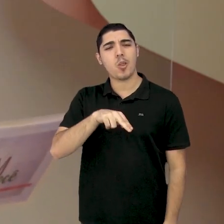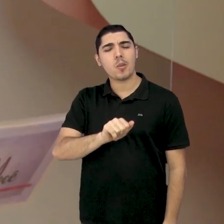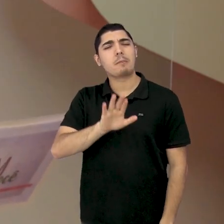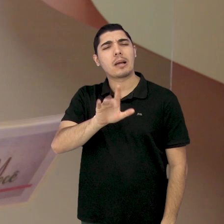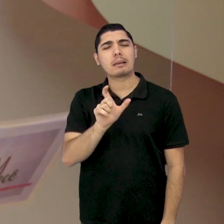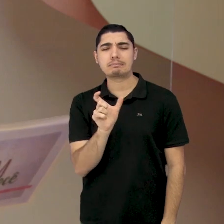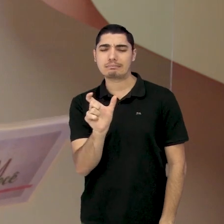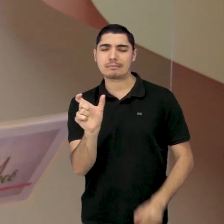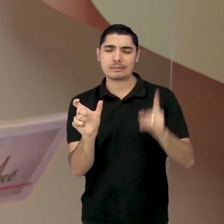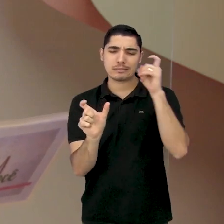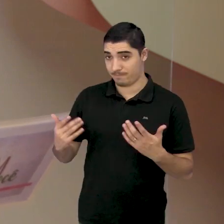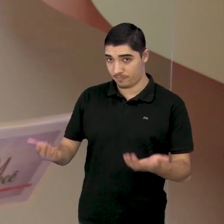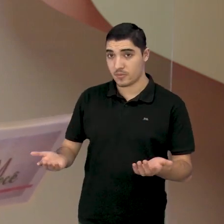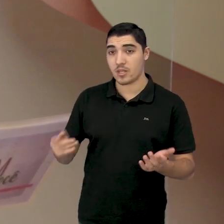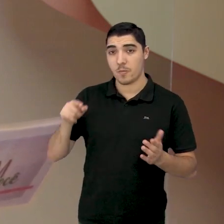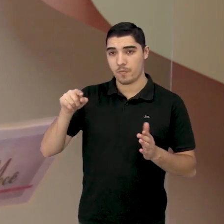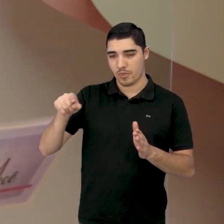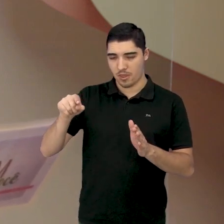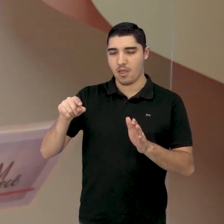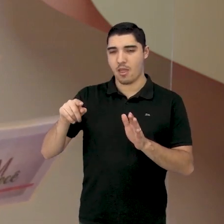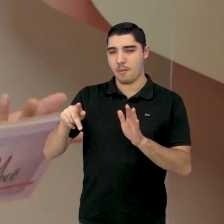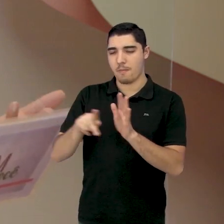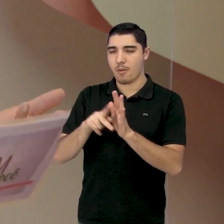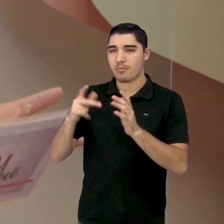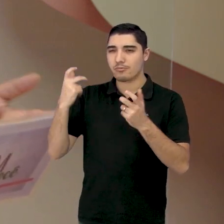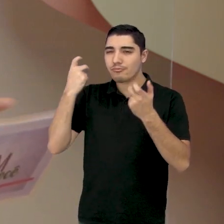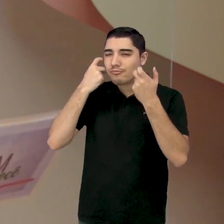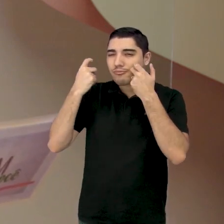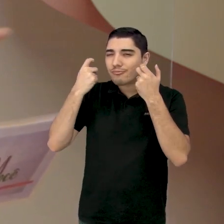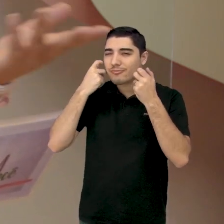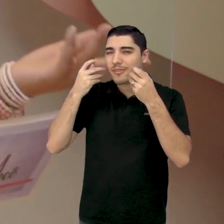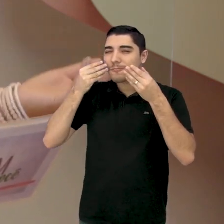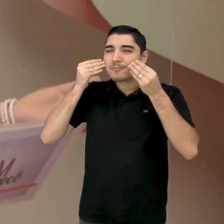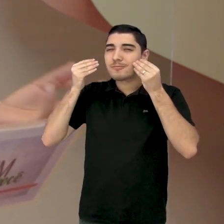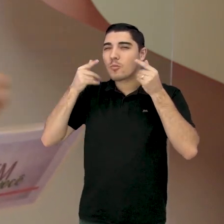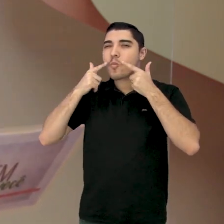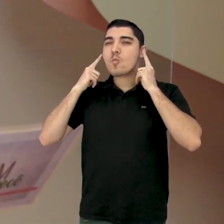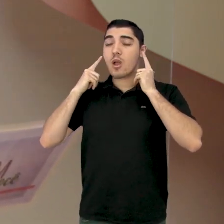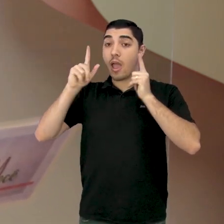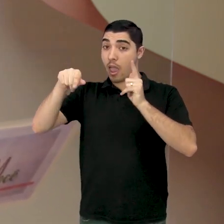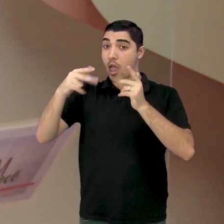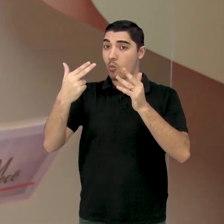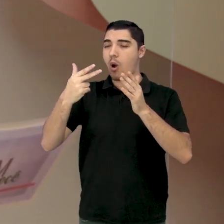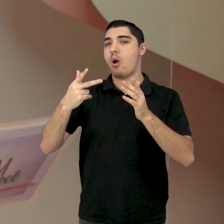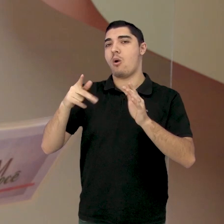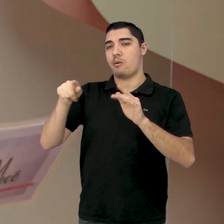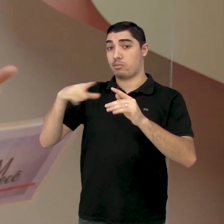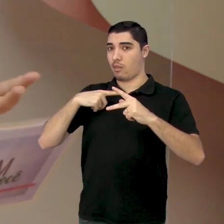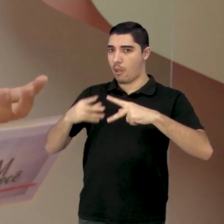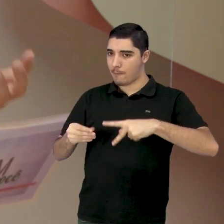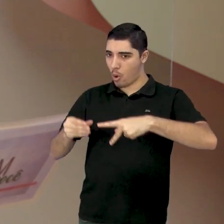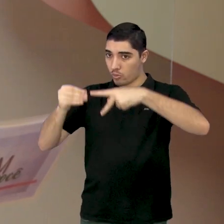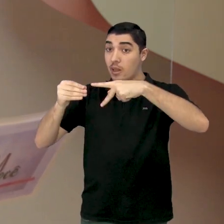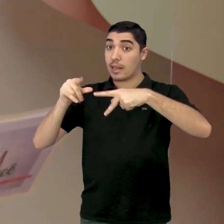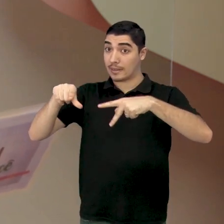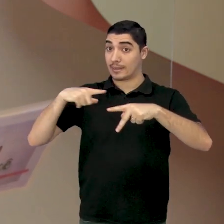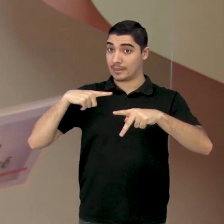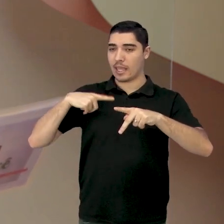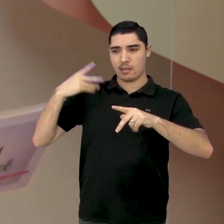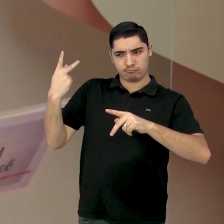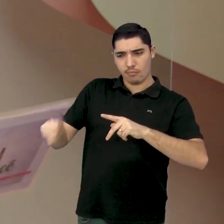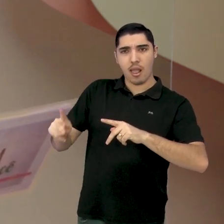Toxina botulínica. É um trava-língua, né? Chamada popularmente aí por todo mundo de Botox. Isso mesmo. Ela é uma substância que tem